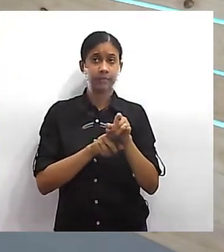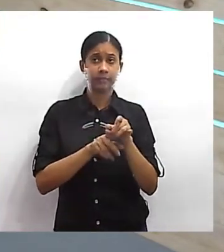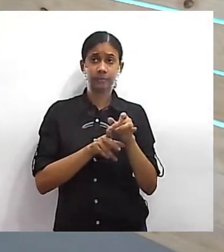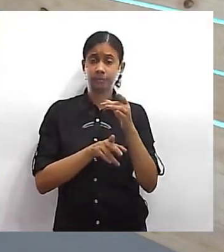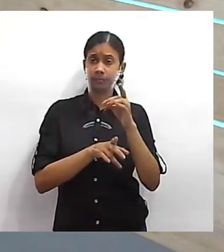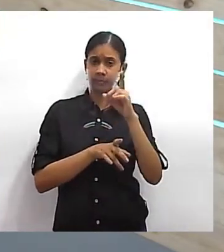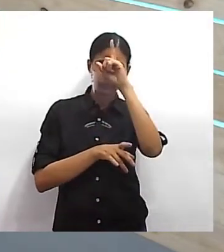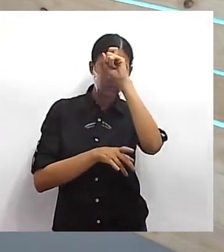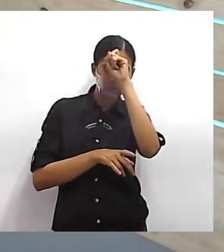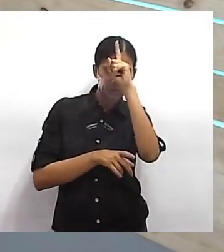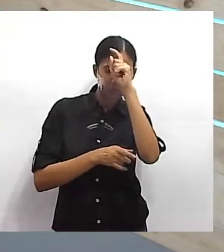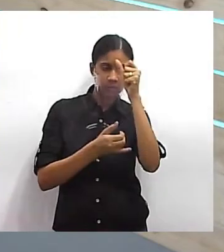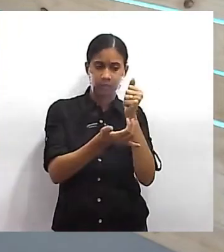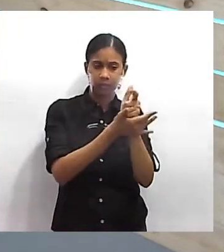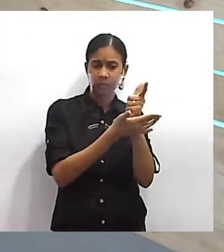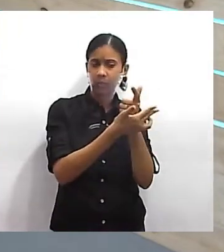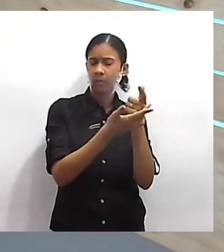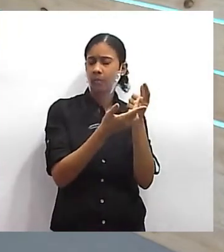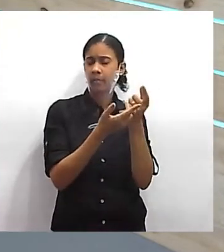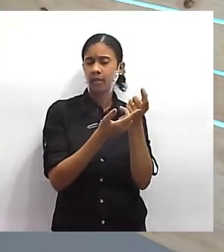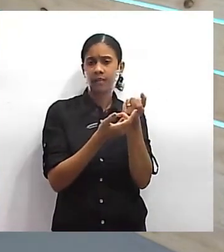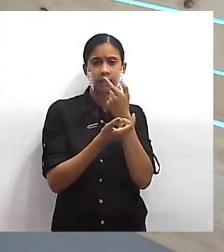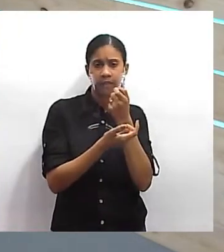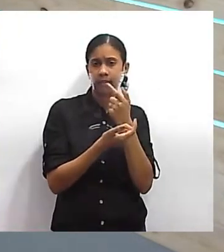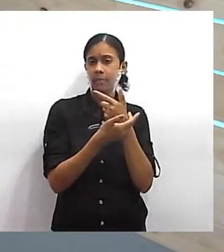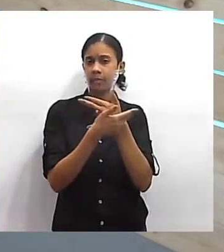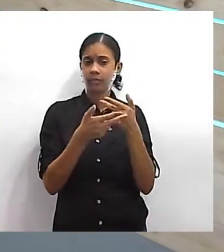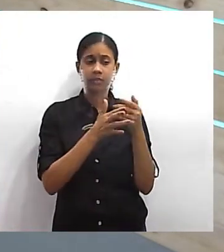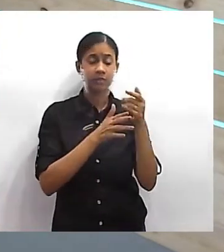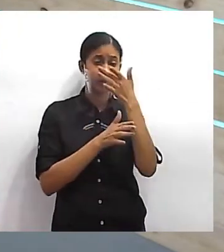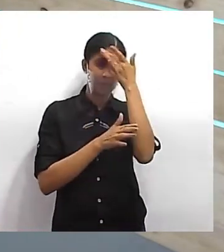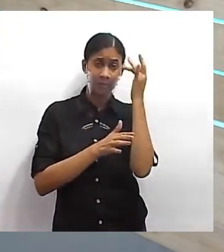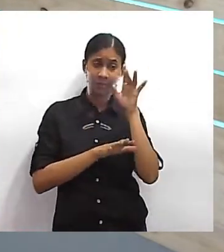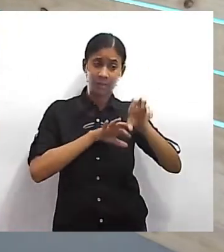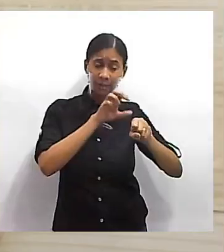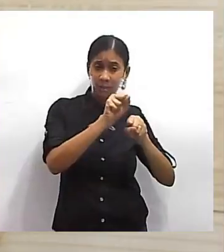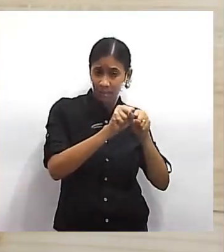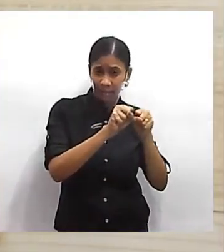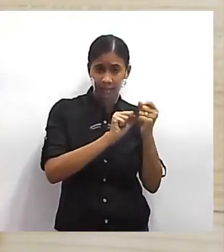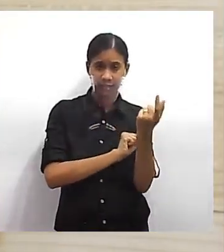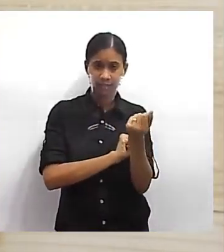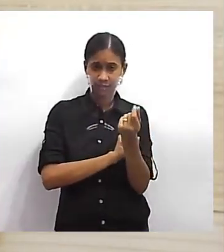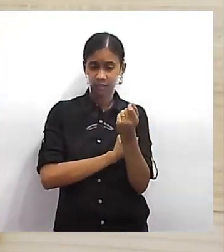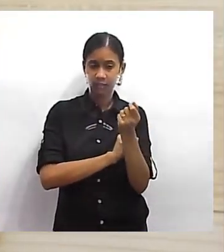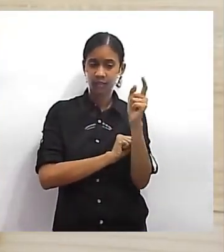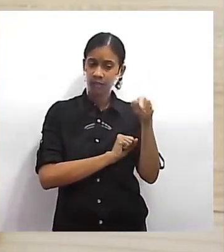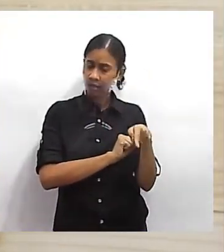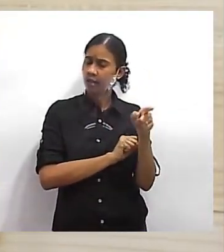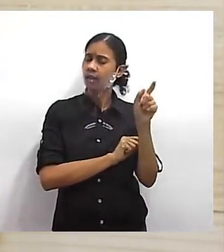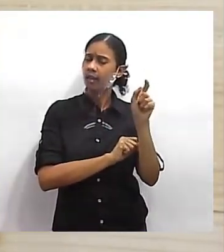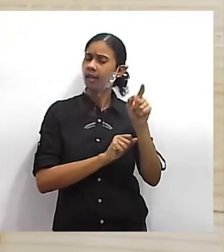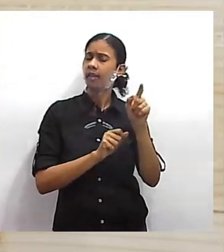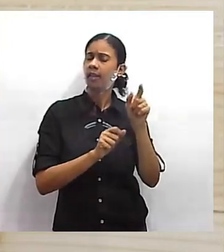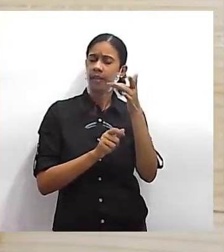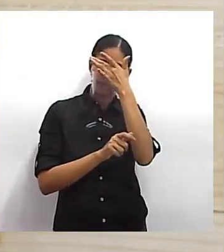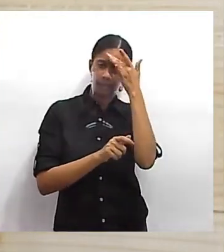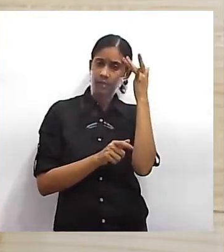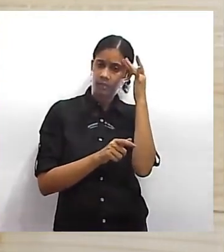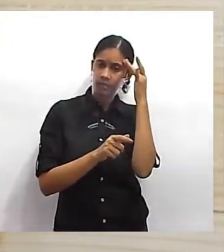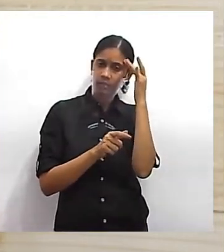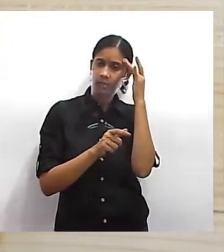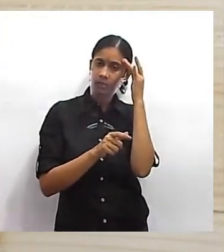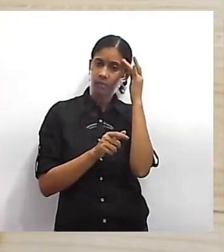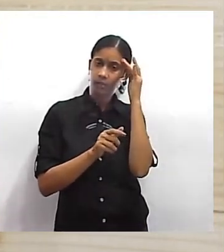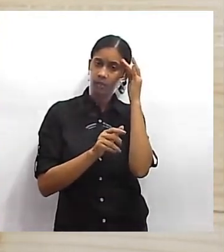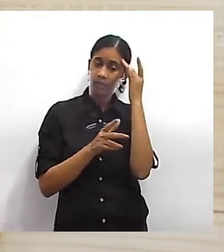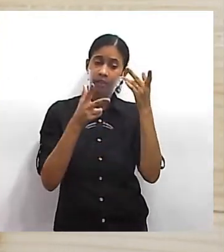comprar remédio, um sujeito que tira dinheiro do saneamento básico, ele é tão criminoso, ou até pior do que